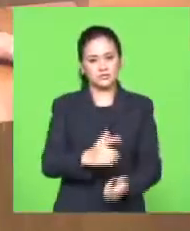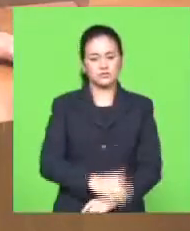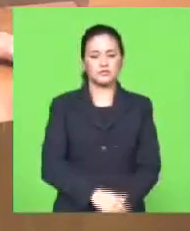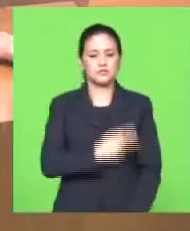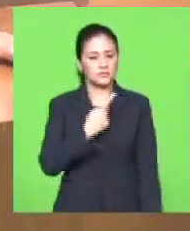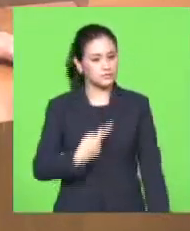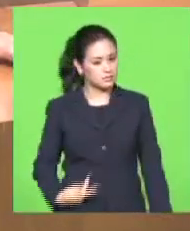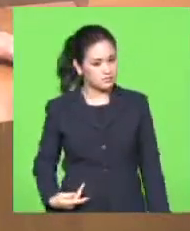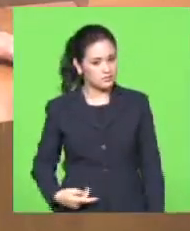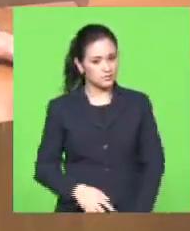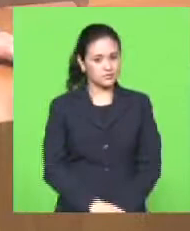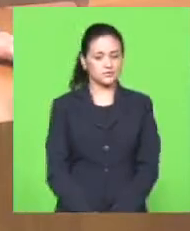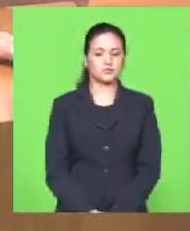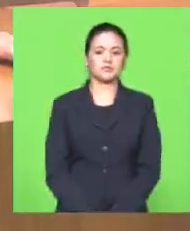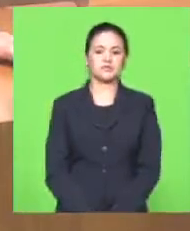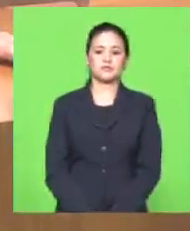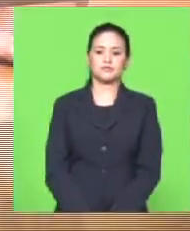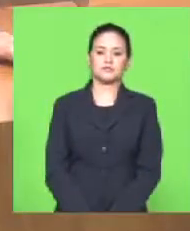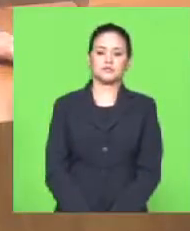presidente,